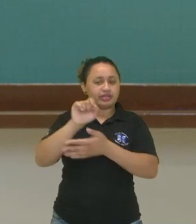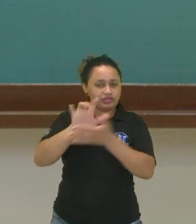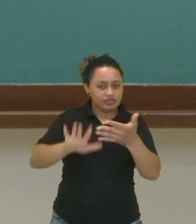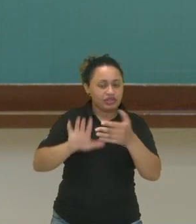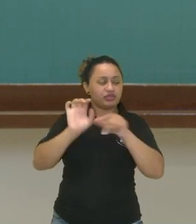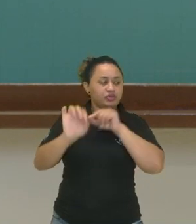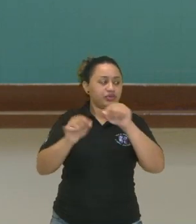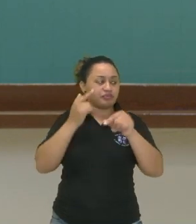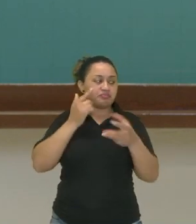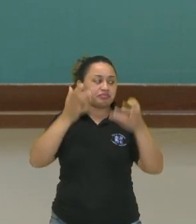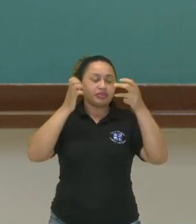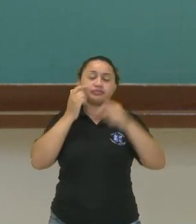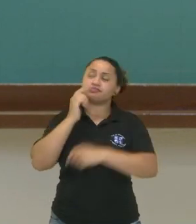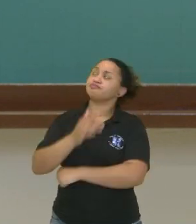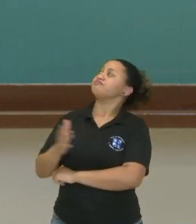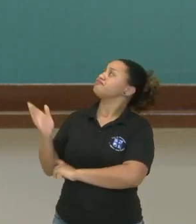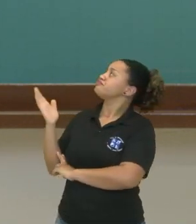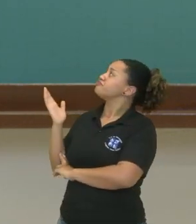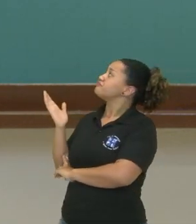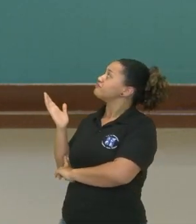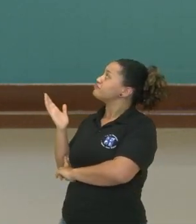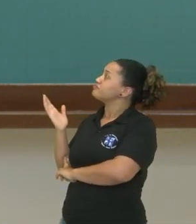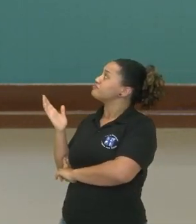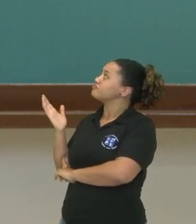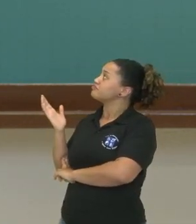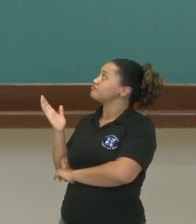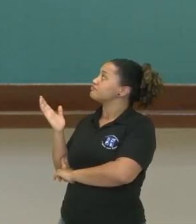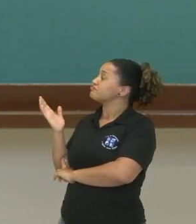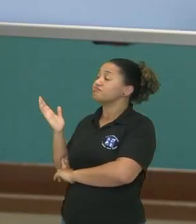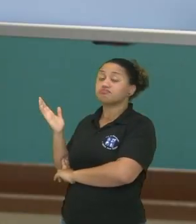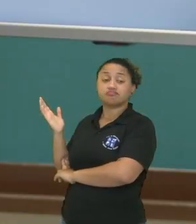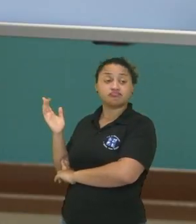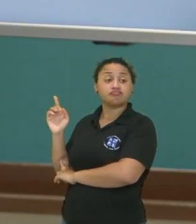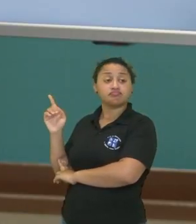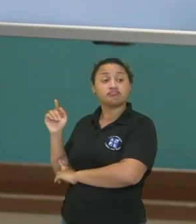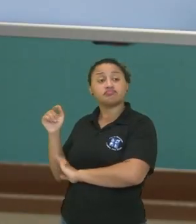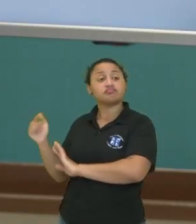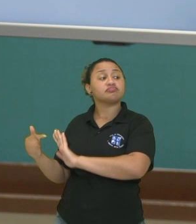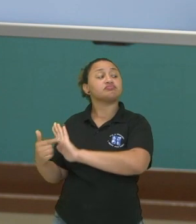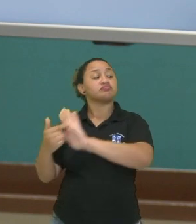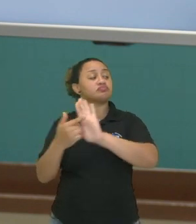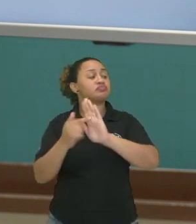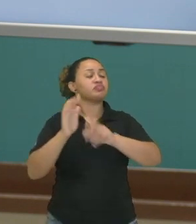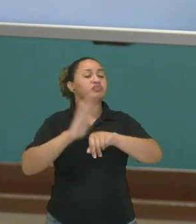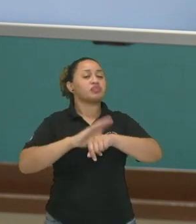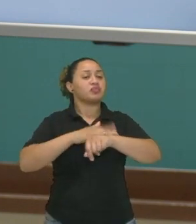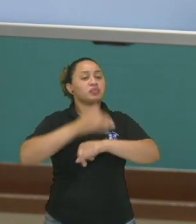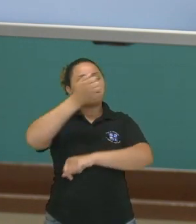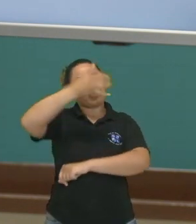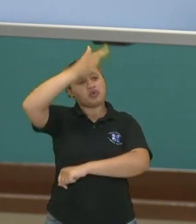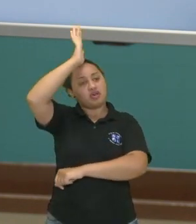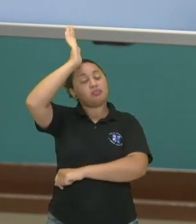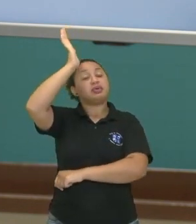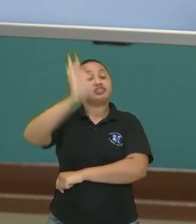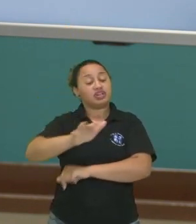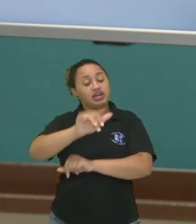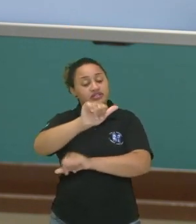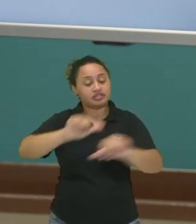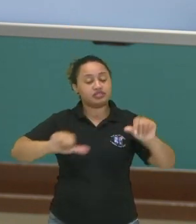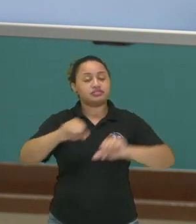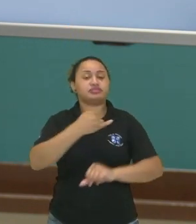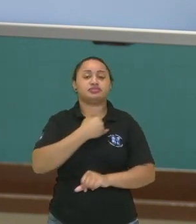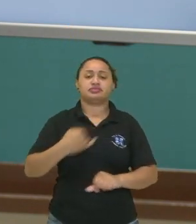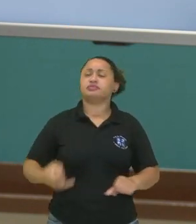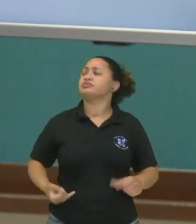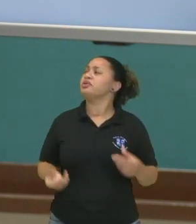atividade. Ela está representando, inclusive, o momento que o Império, ou melhor, que Roma já se tornou, inclusive, um Império. Professor,